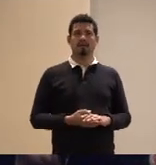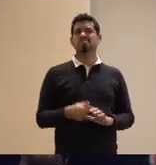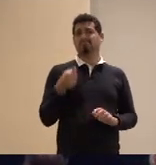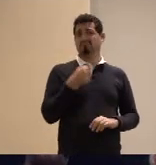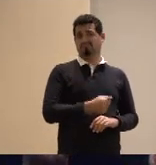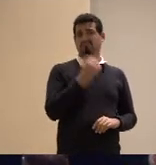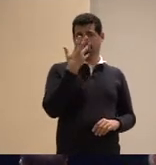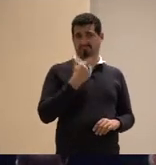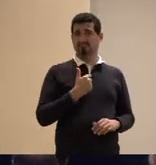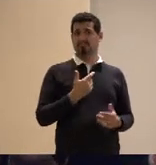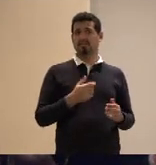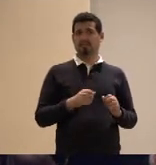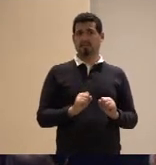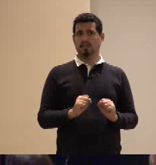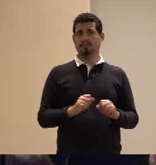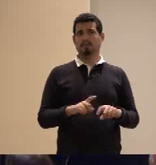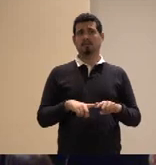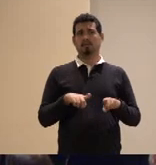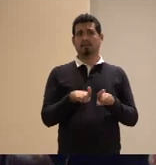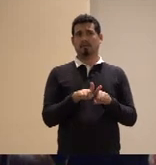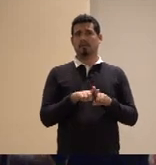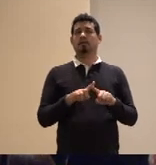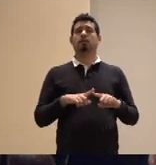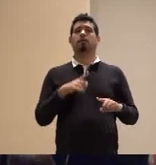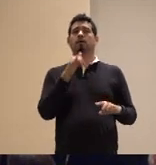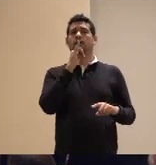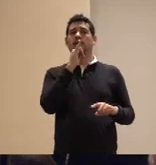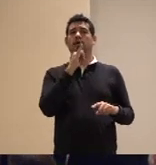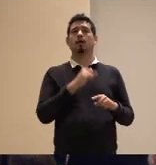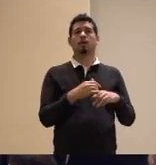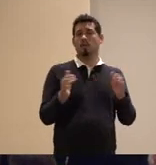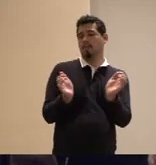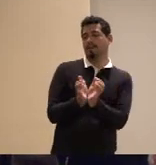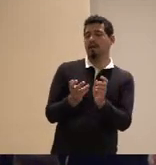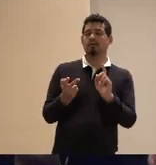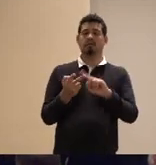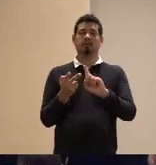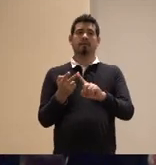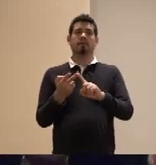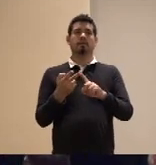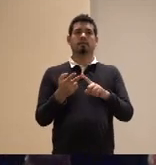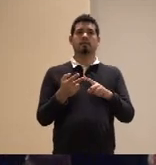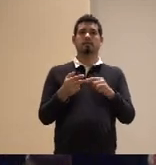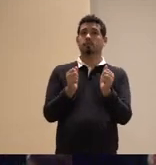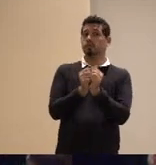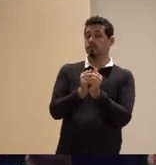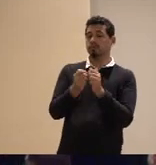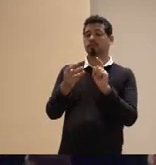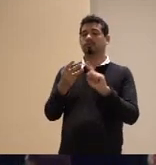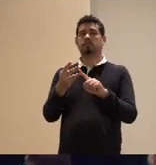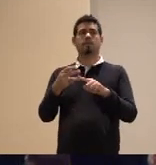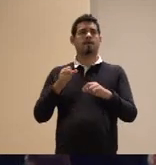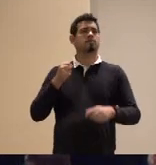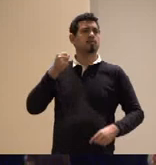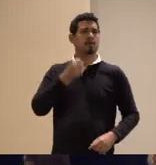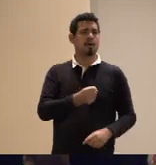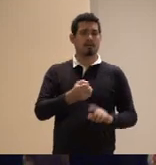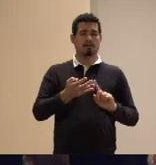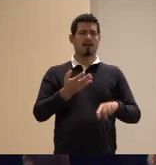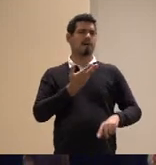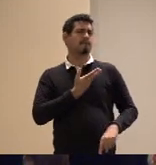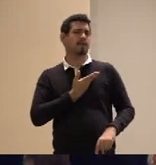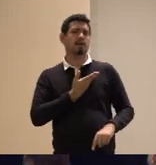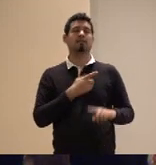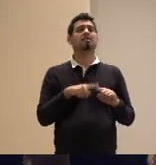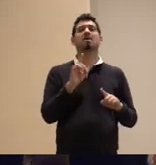As famílias precisam de ajuda também de outras pessoas, da comunidade, dos movimentos, das pastorais, dos amigos, da família,